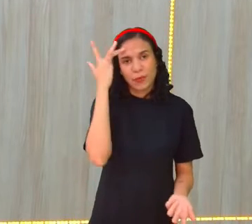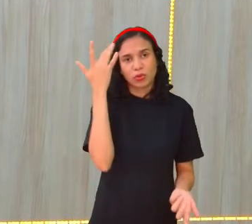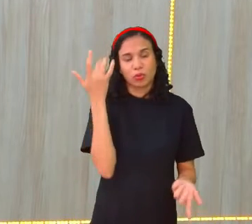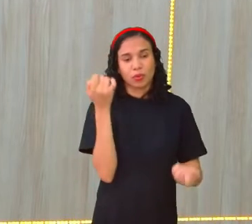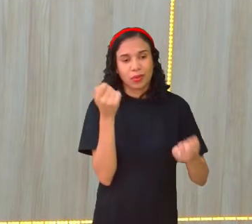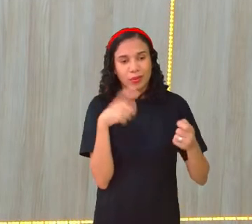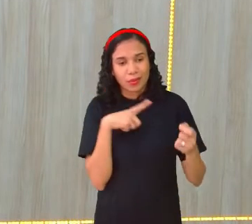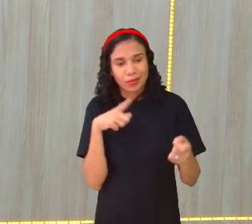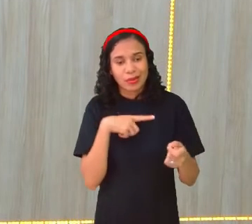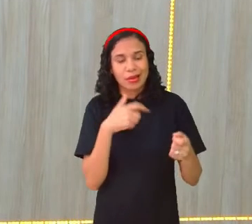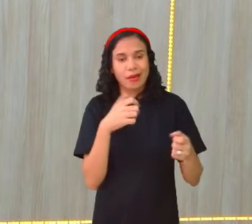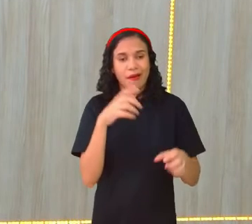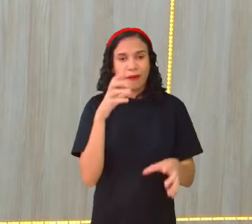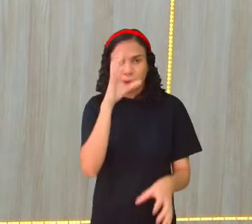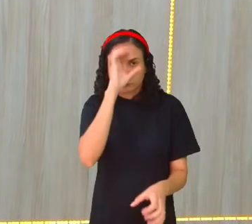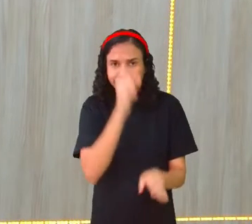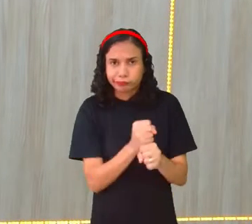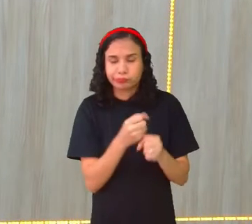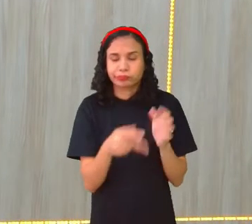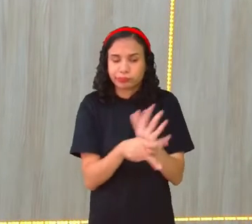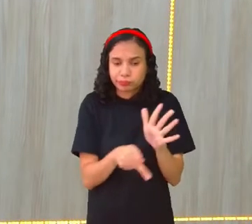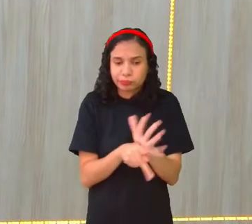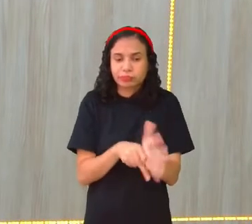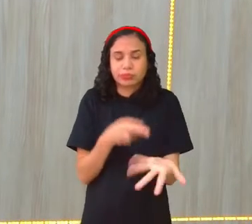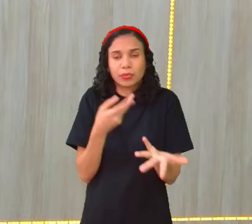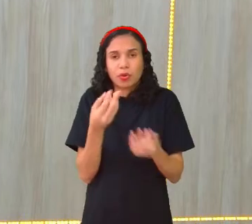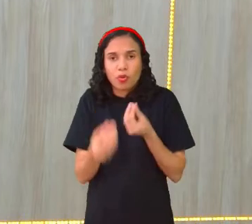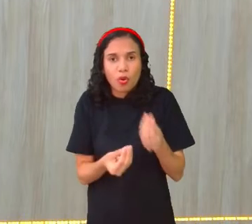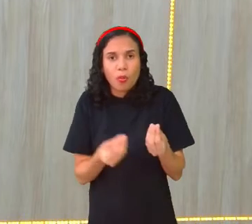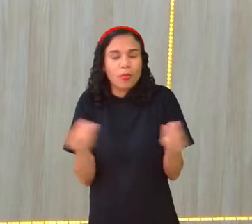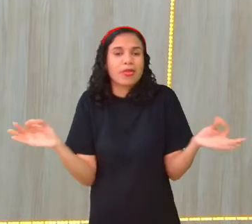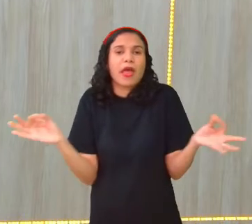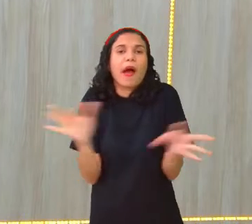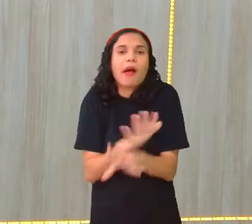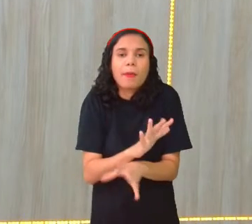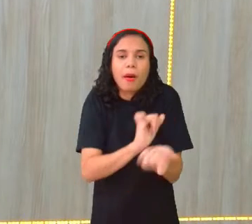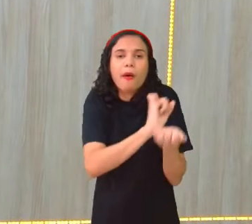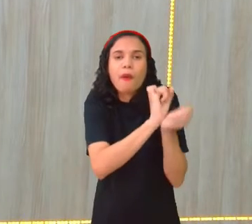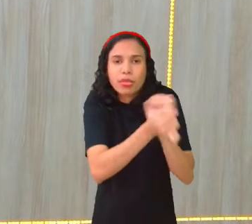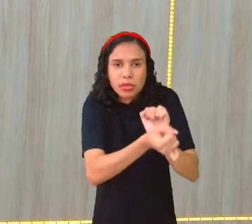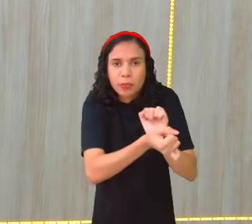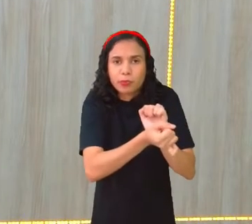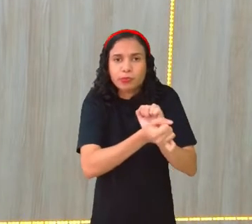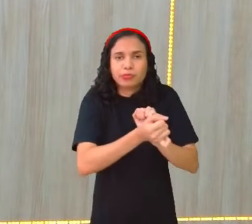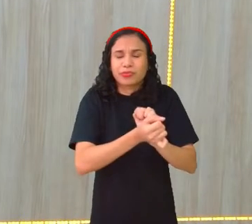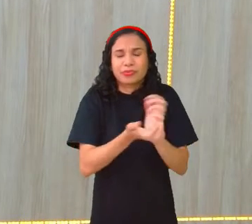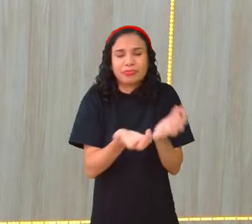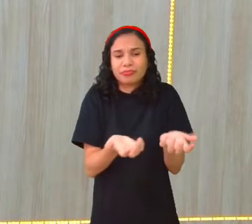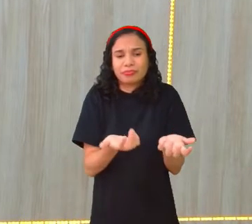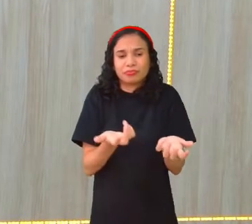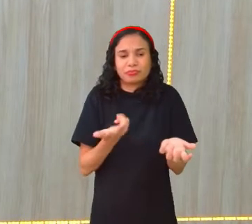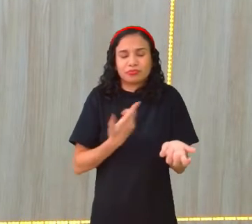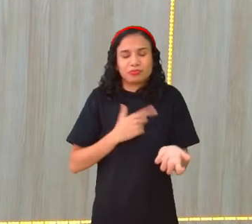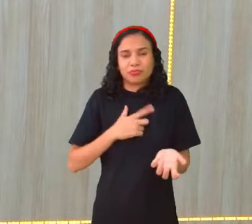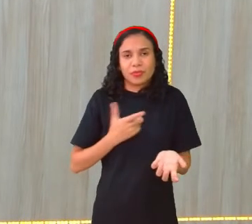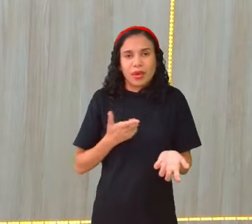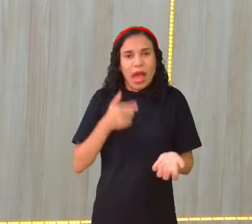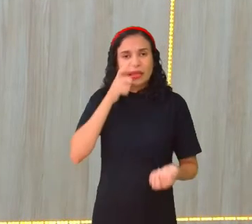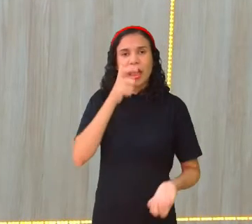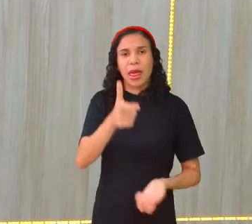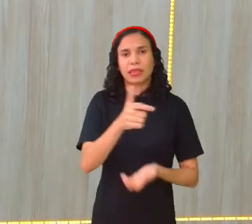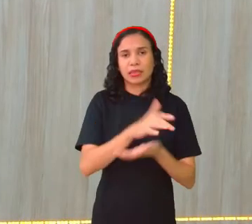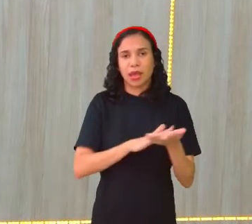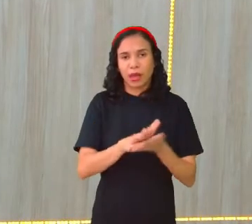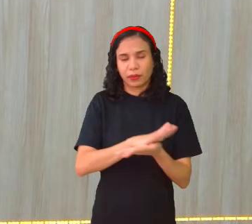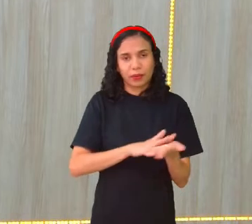cafeicultora, né, desses fazendeiros, de extinguir, né, de pôr fim a esse